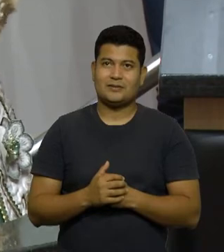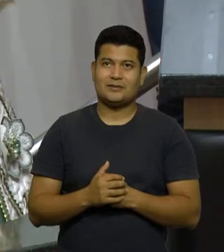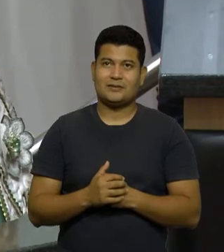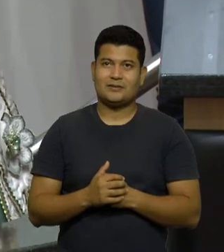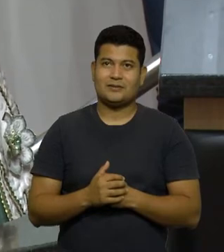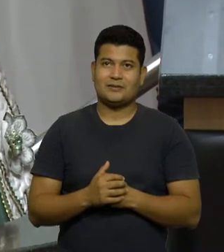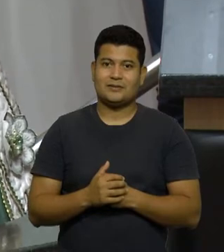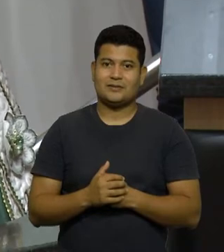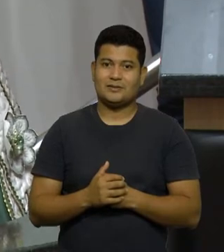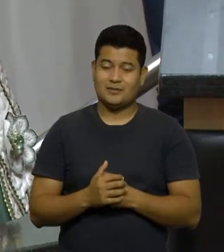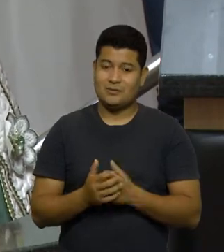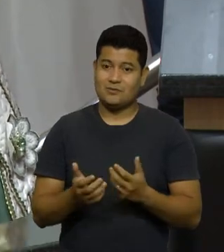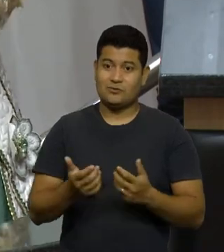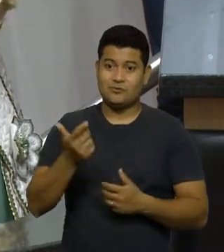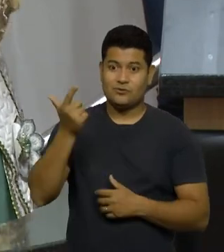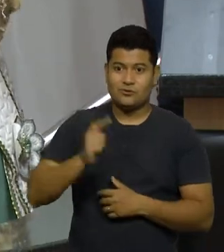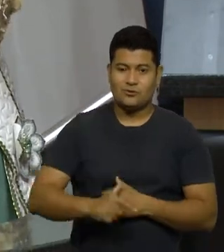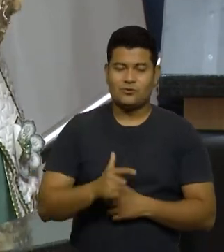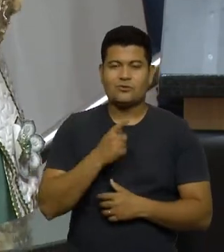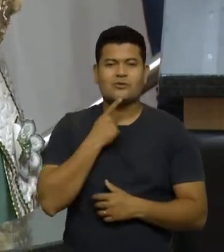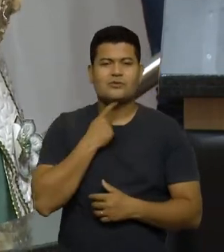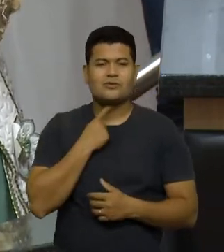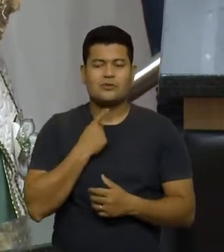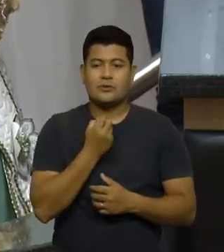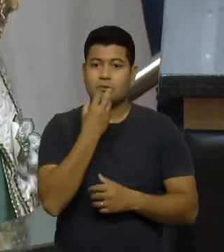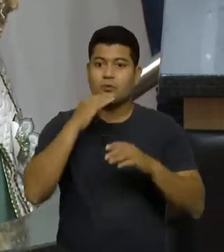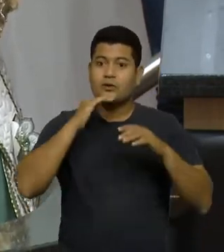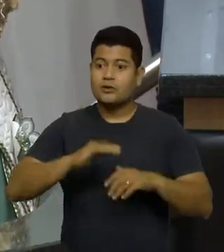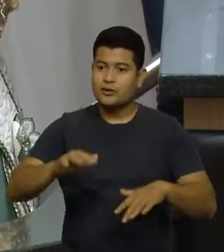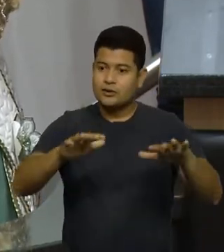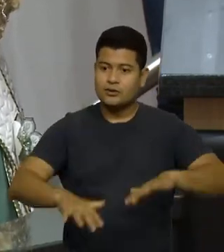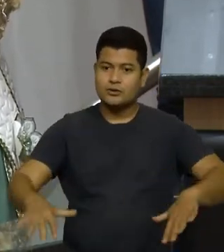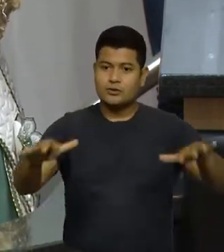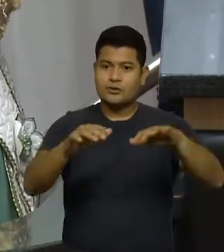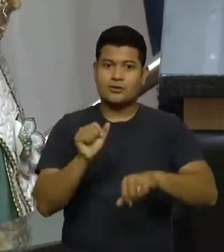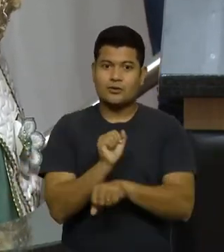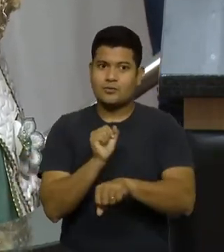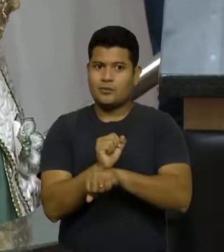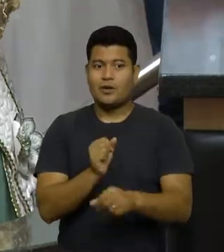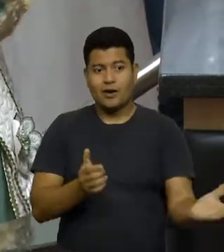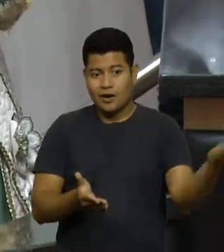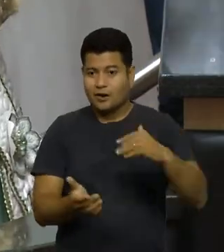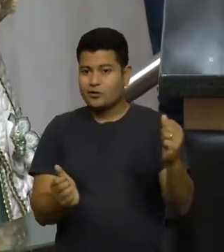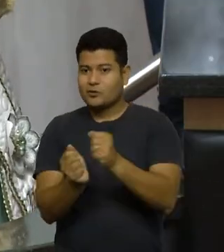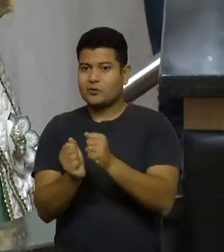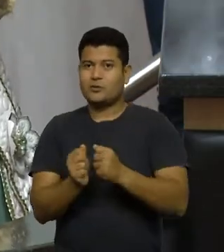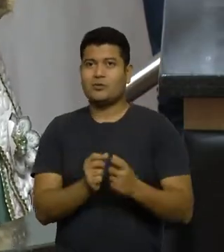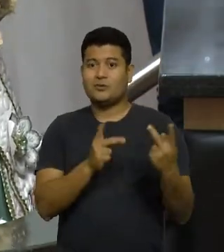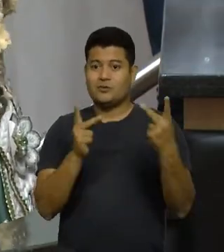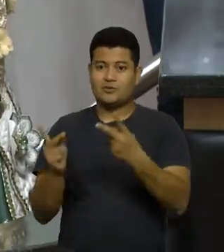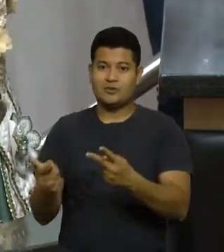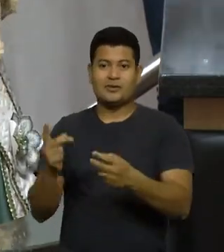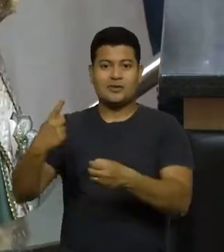uma boa tarde a todas e esperamos vocês no nosso município. Muito obrigada.